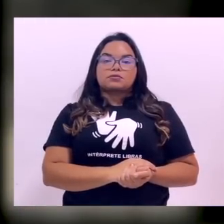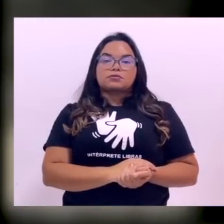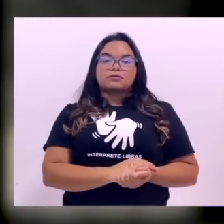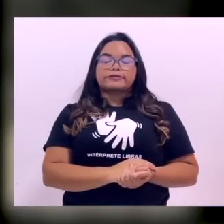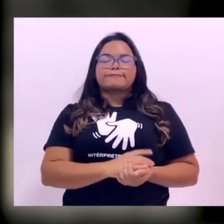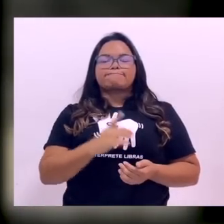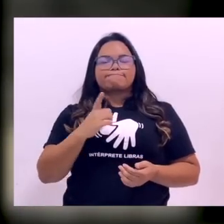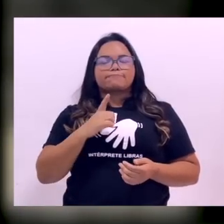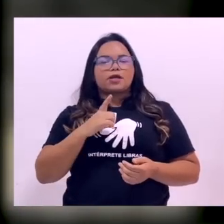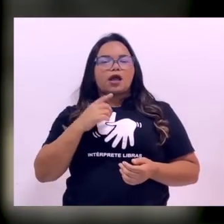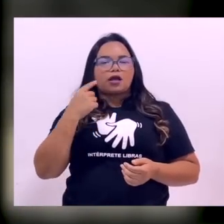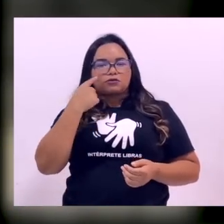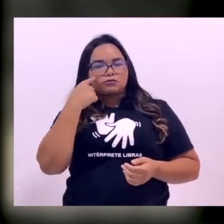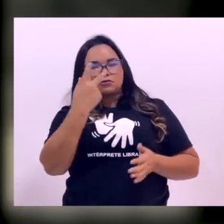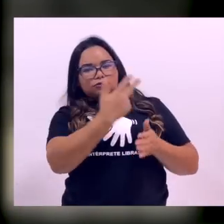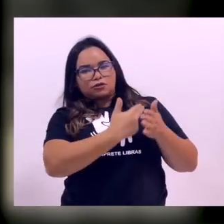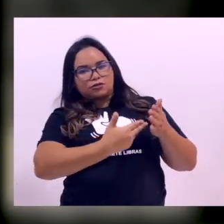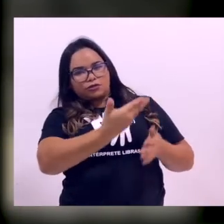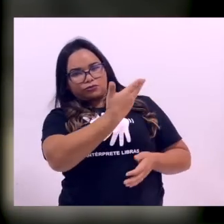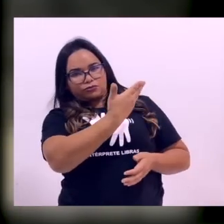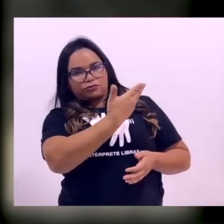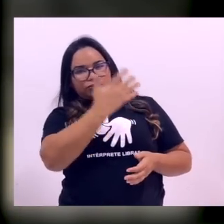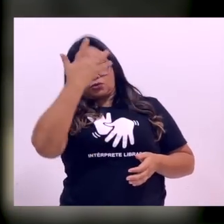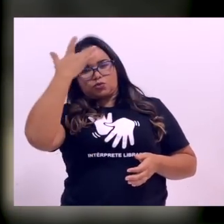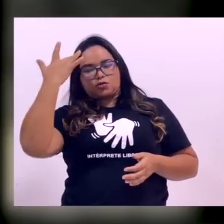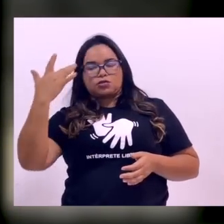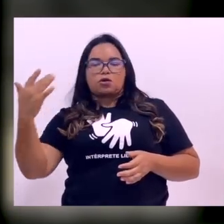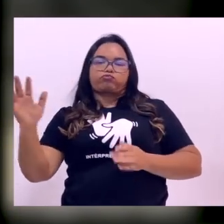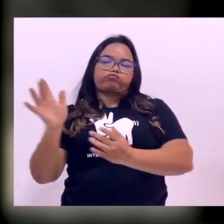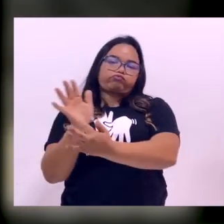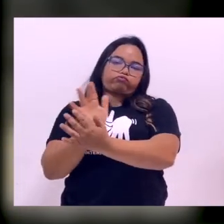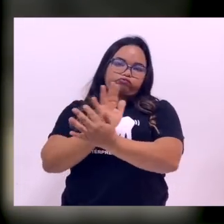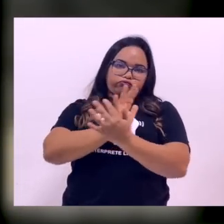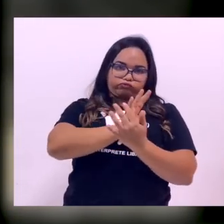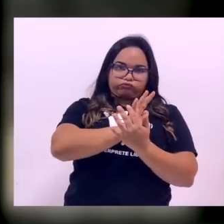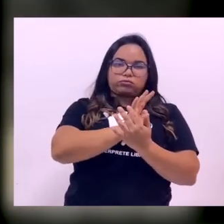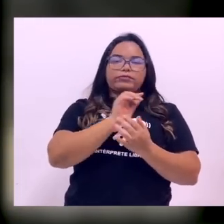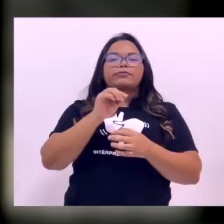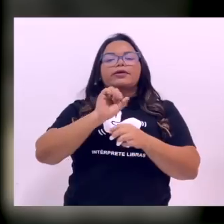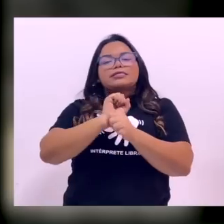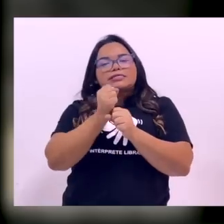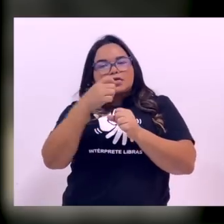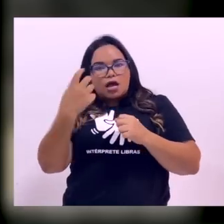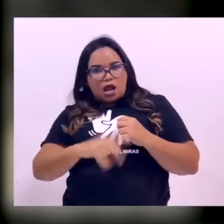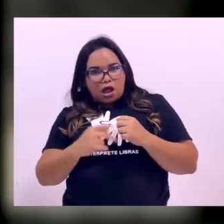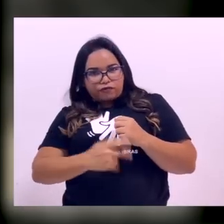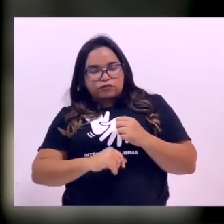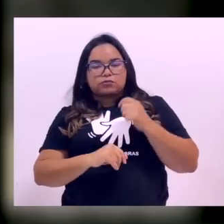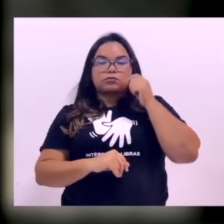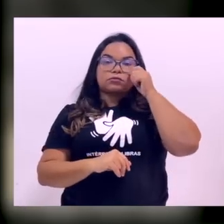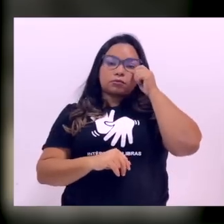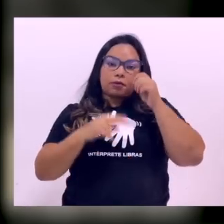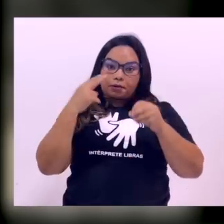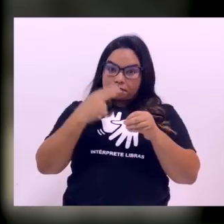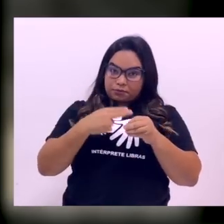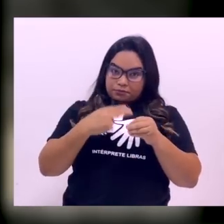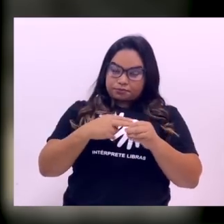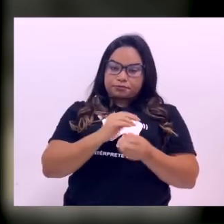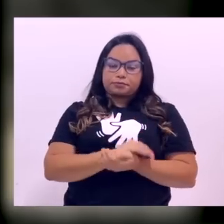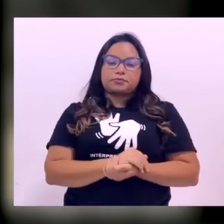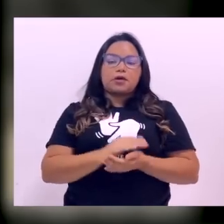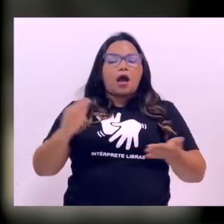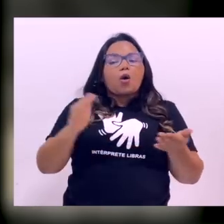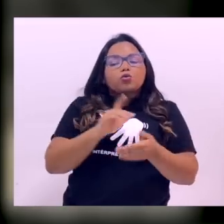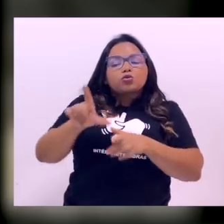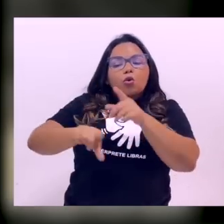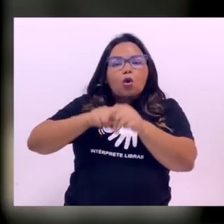dos cativos, sendo levados para a Babilônia, como escravos. Muitos deles,